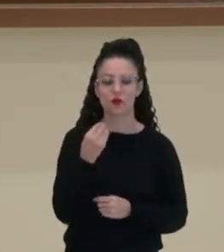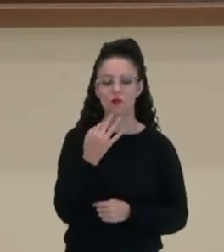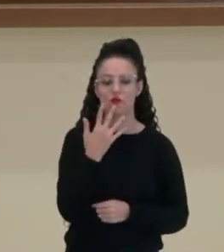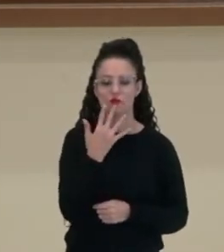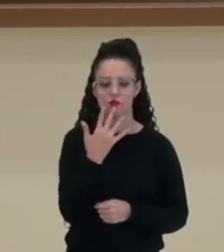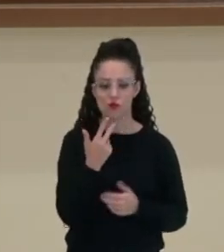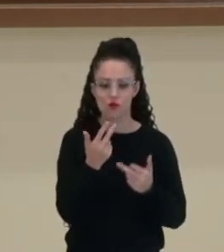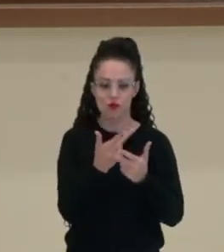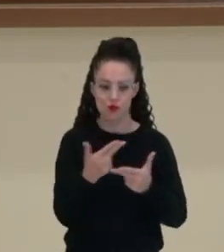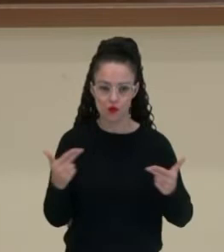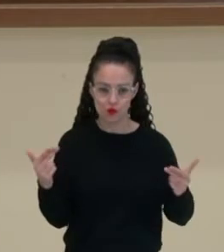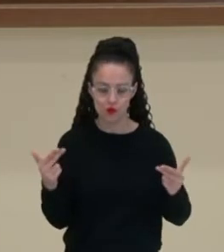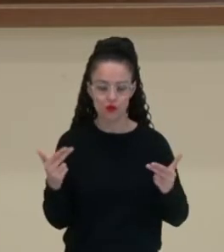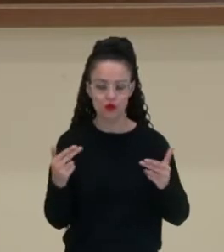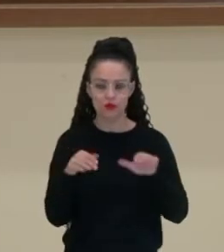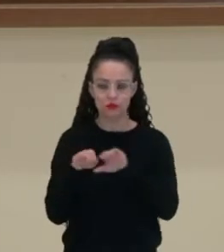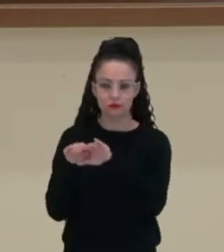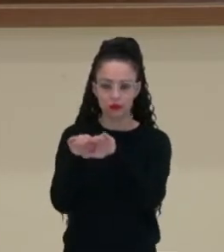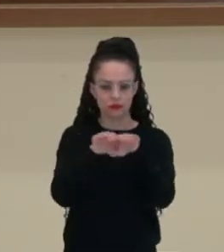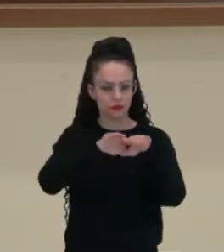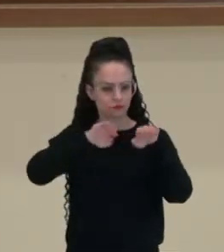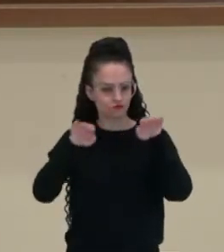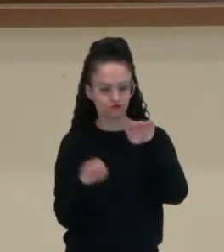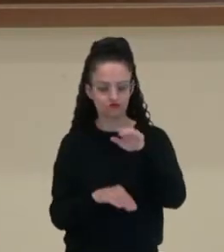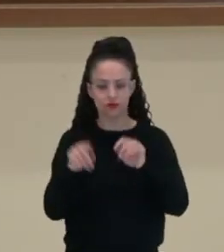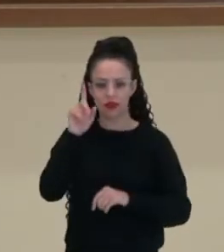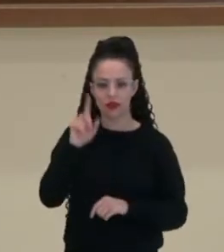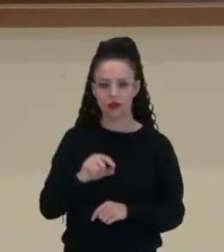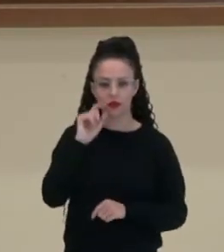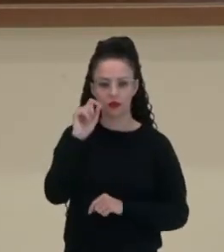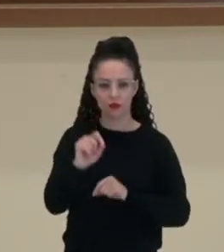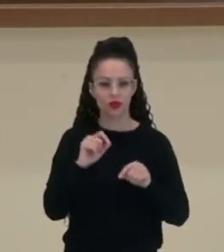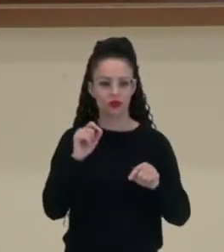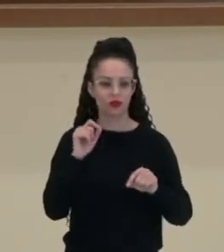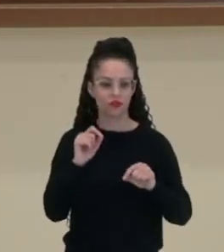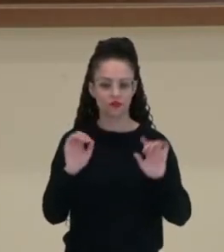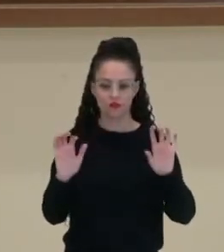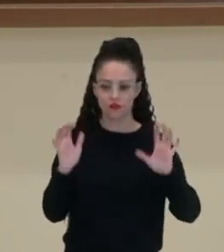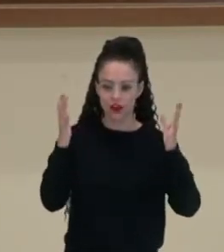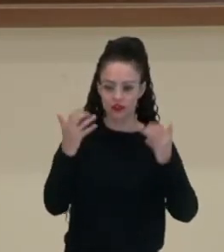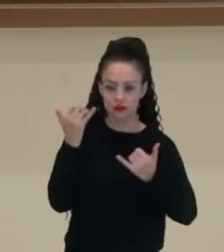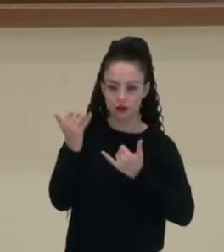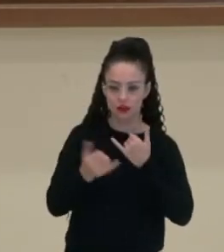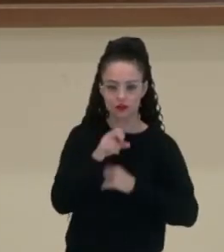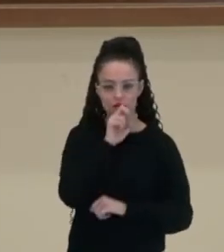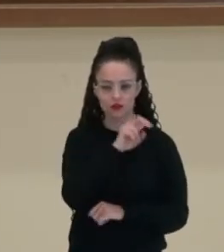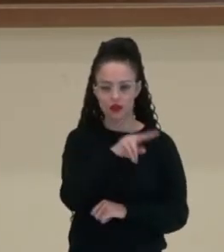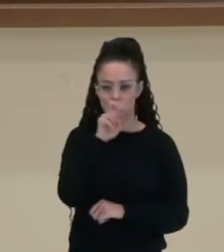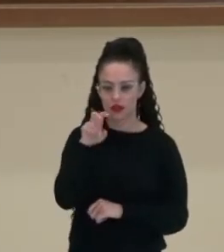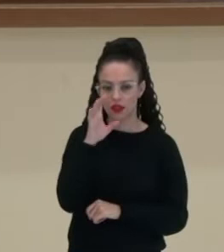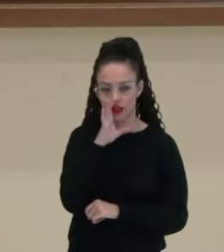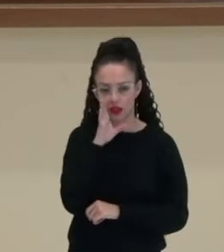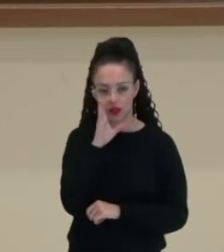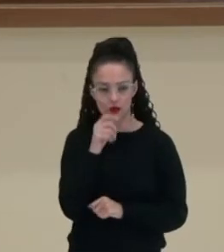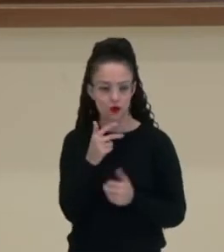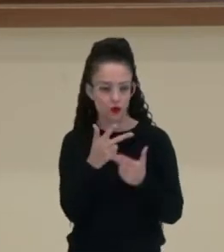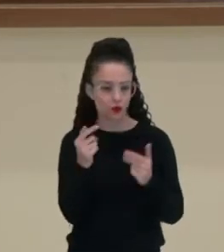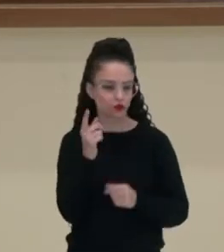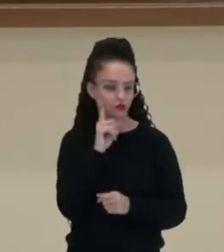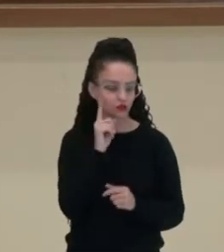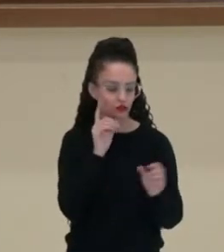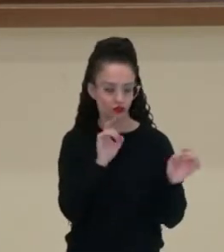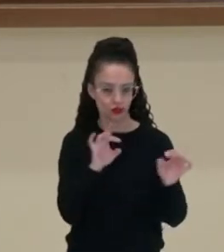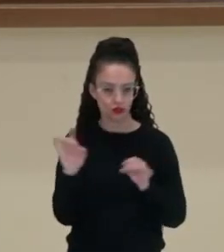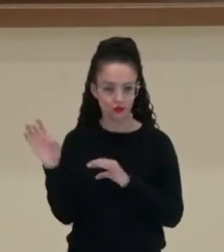cores que fogem do padrão, com o que eles estão vivenciando, festas, brincadeiras, com o que eles estão vendo a observação do seu